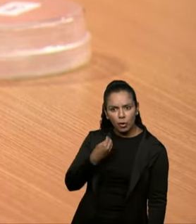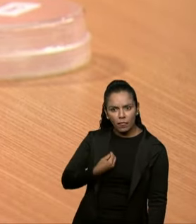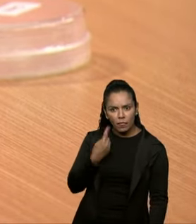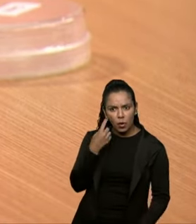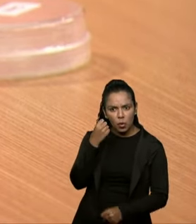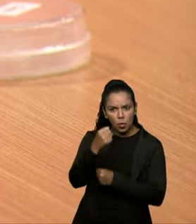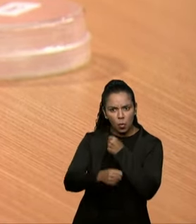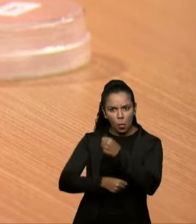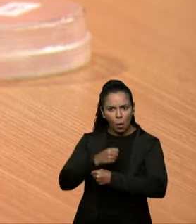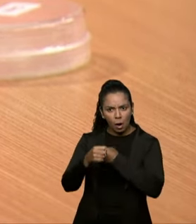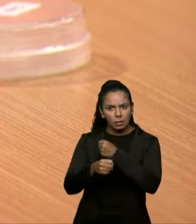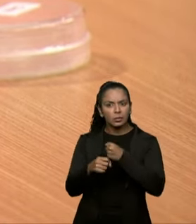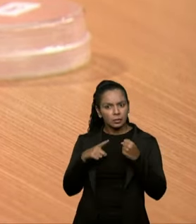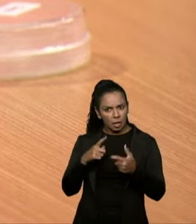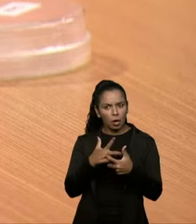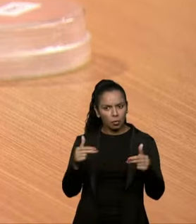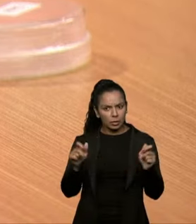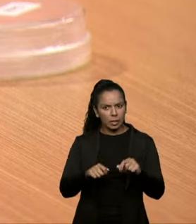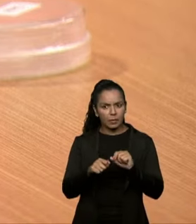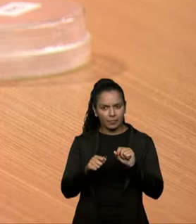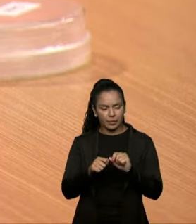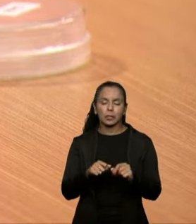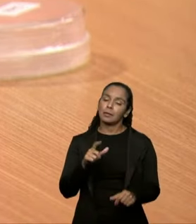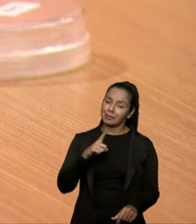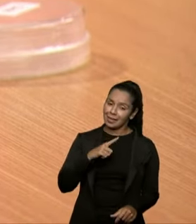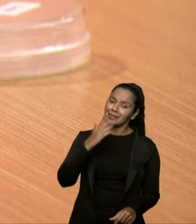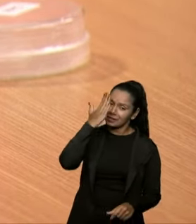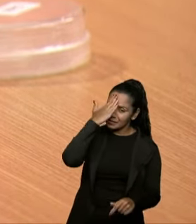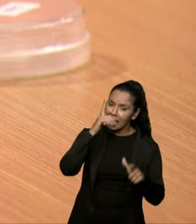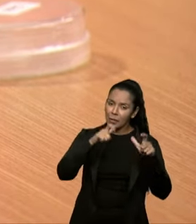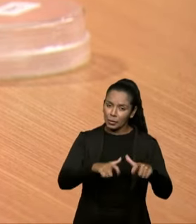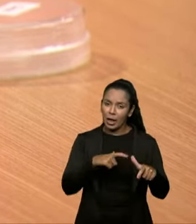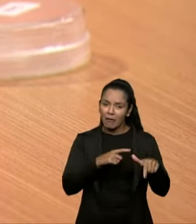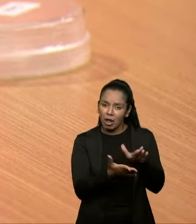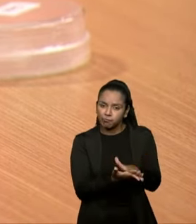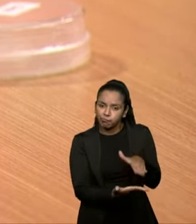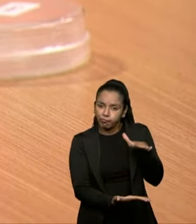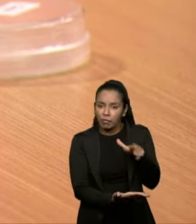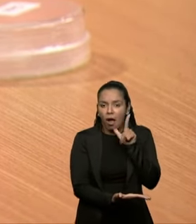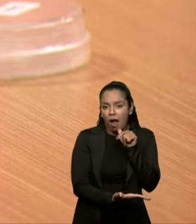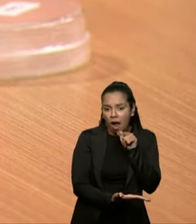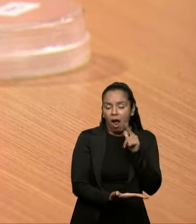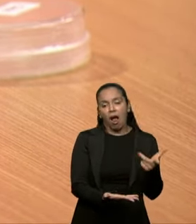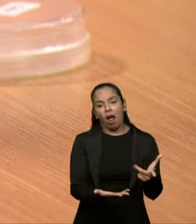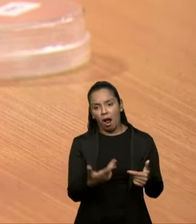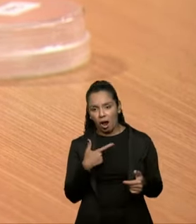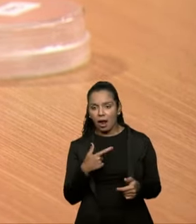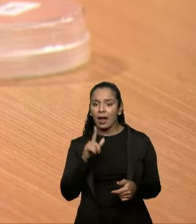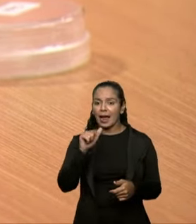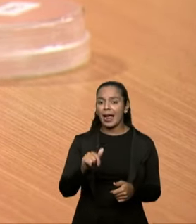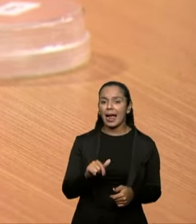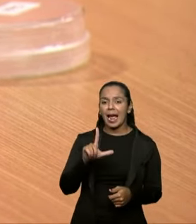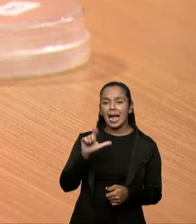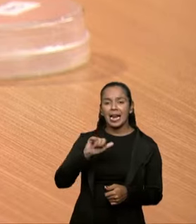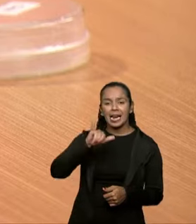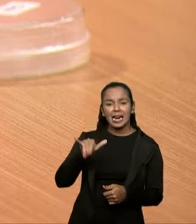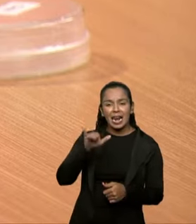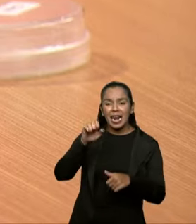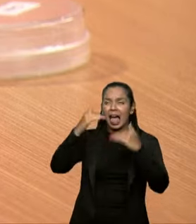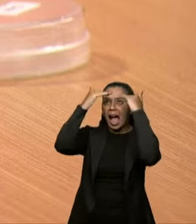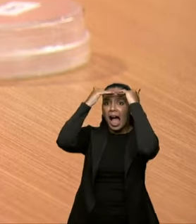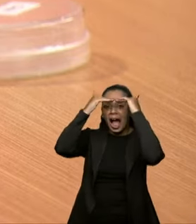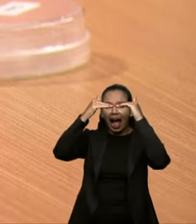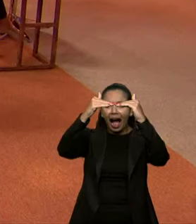para... Tem, por exemplo, a gente sabe que tem lugares que vão acumular água, tipo, né? Tipo uma obra abandonada, ou uma laje que está... Você pega a cerveja,